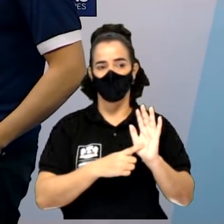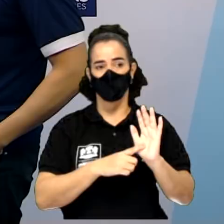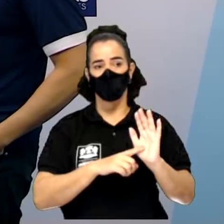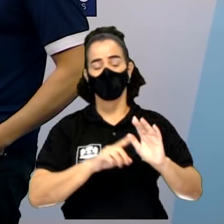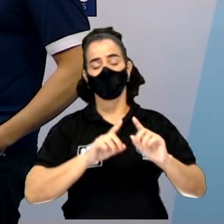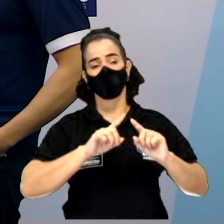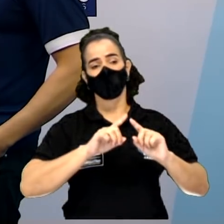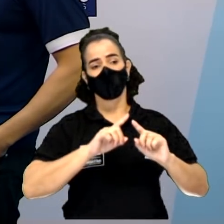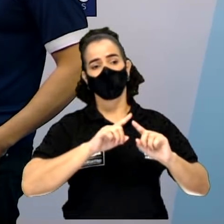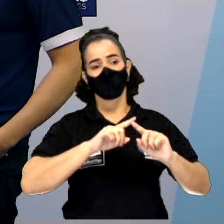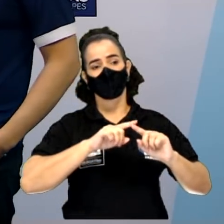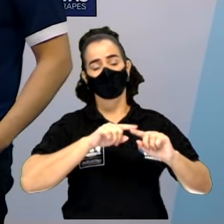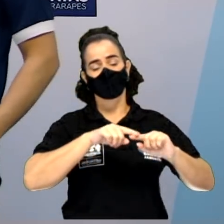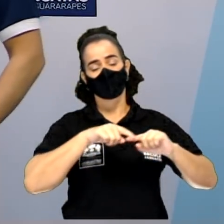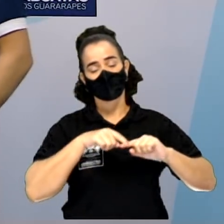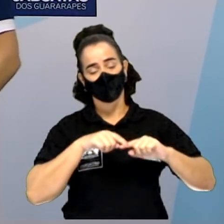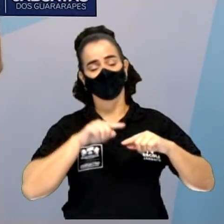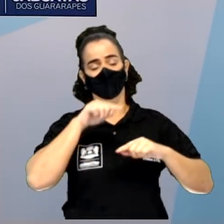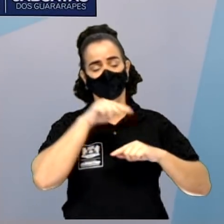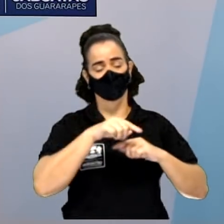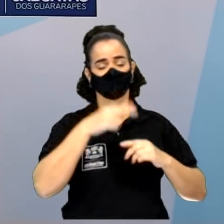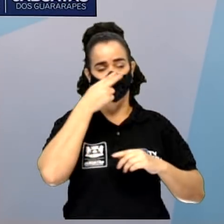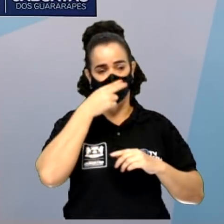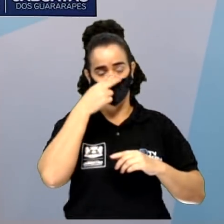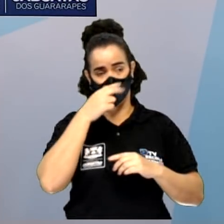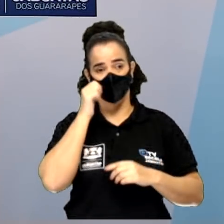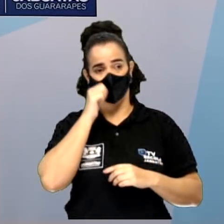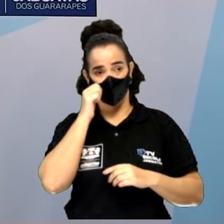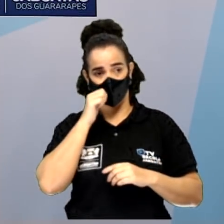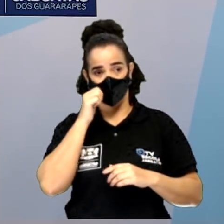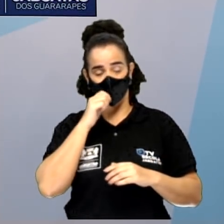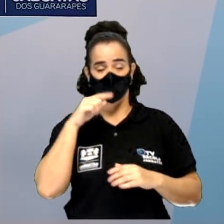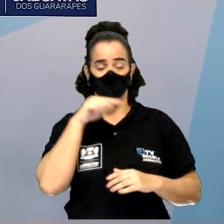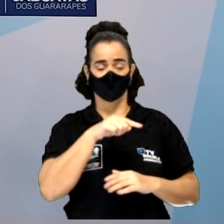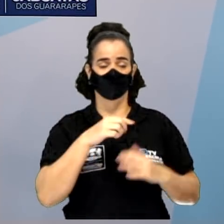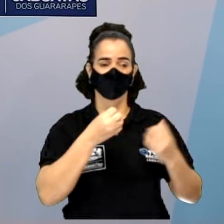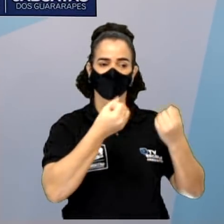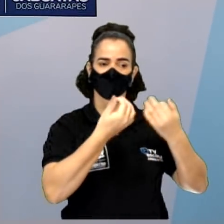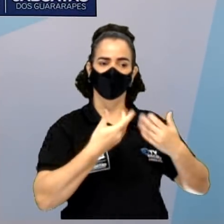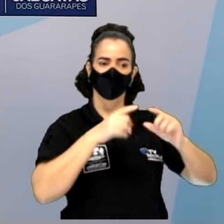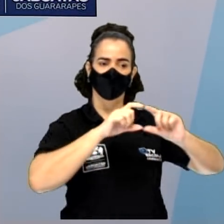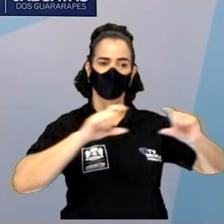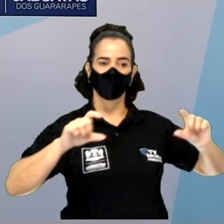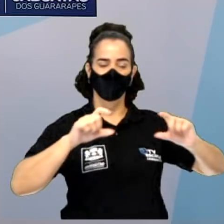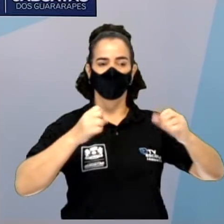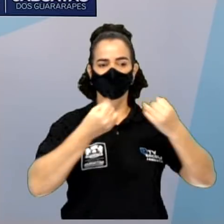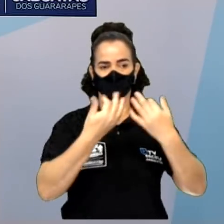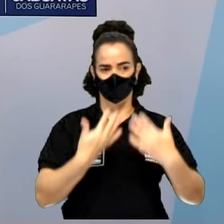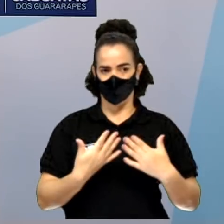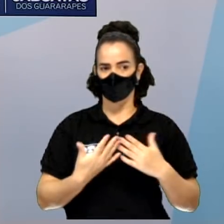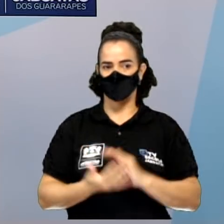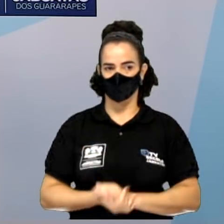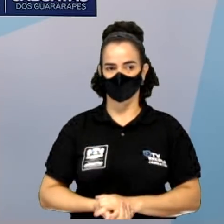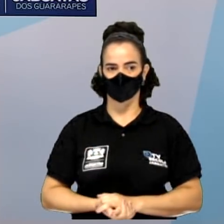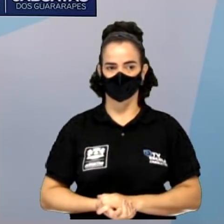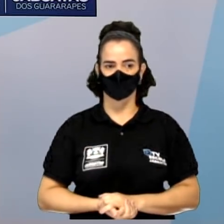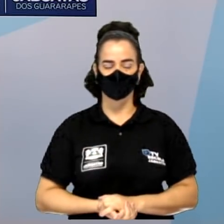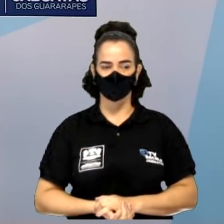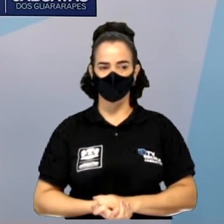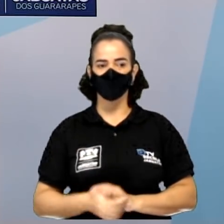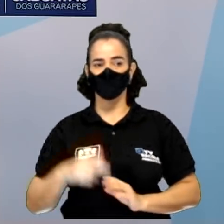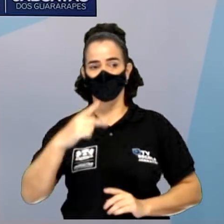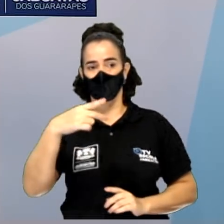se deslocado para o final do parágrafo, apresenta um valor explicativo. O conectivo que deveria estar destacado é o pois,